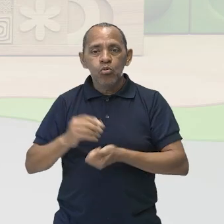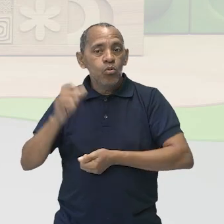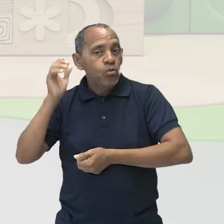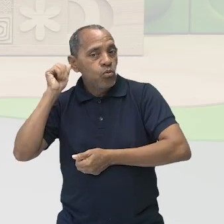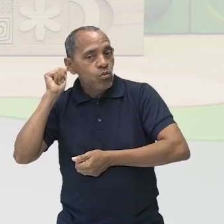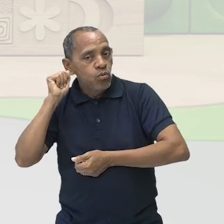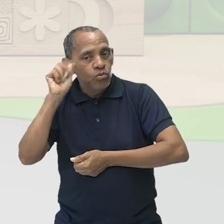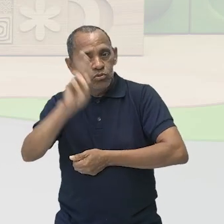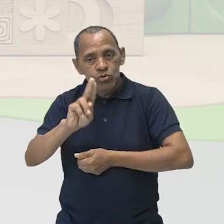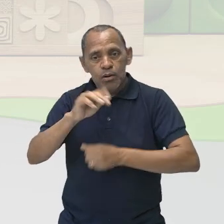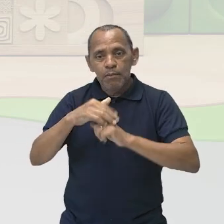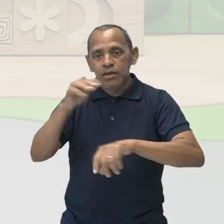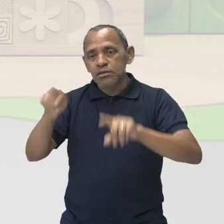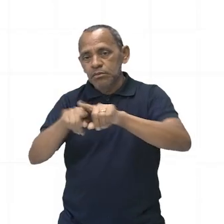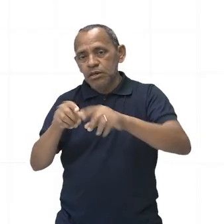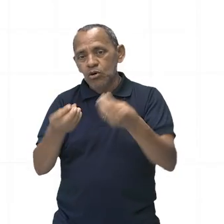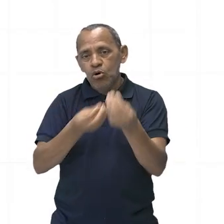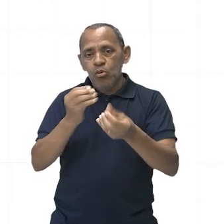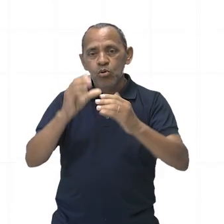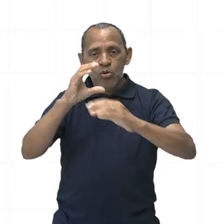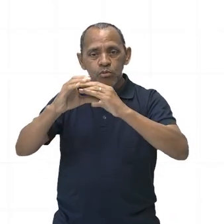à importância da comunicação sonora.